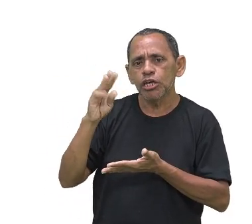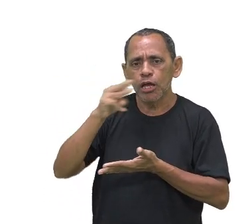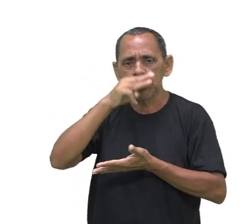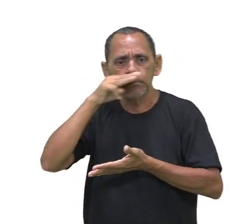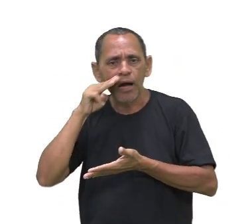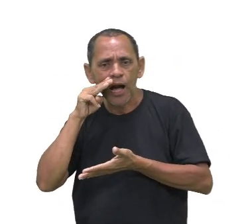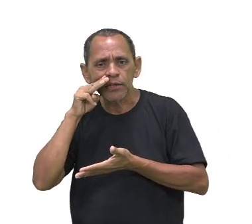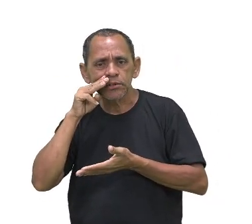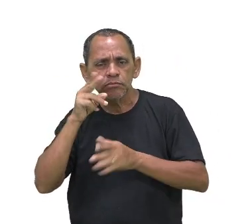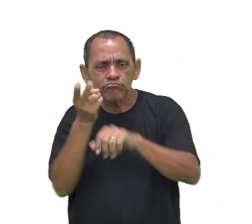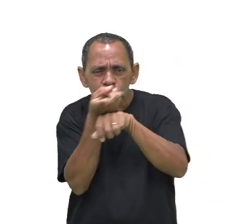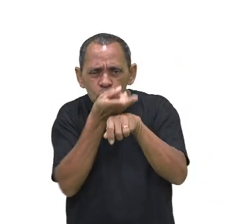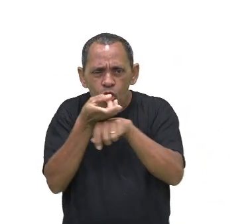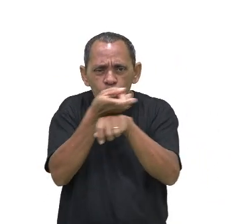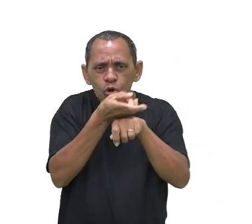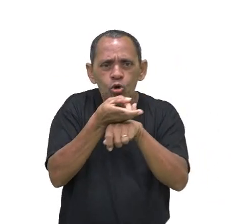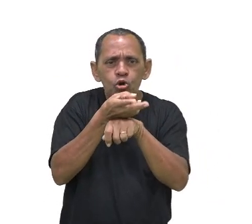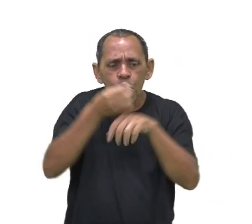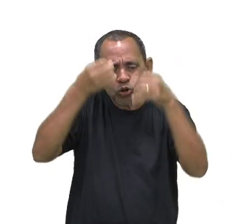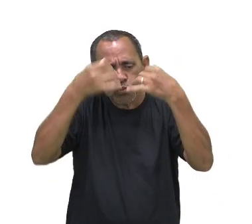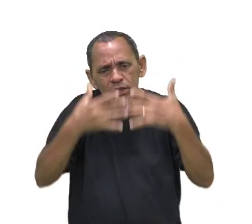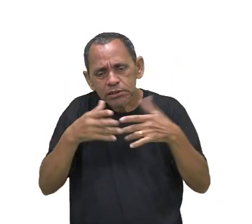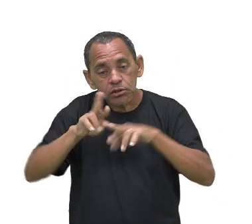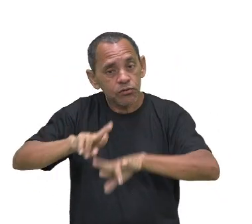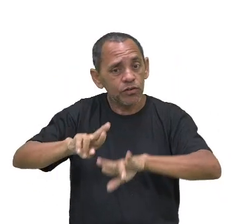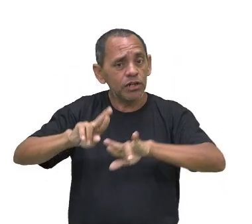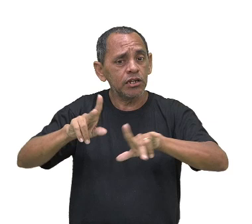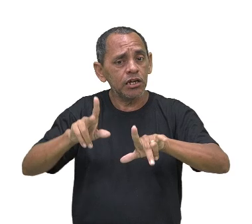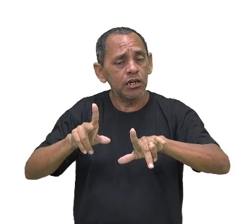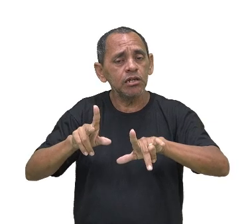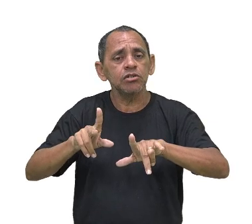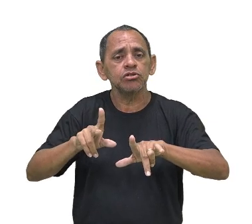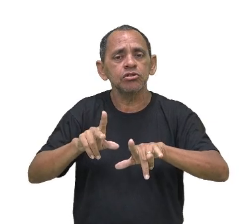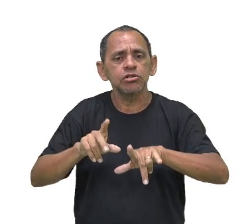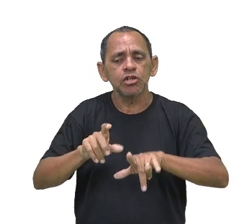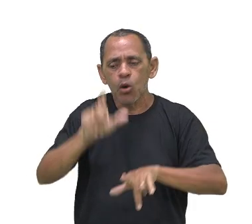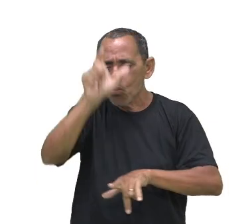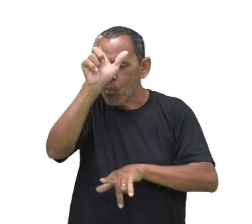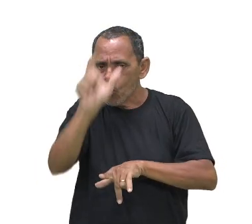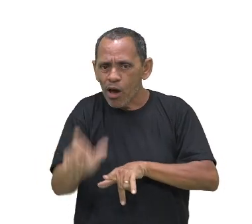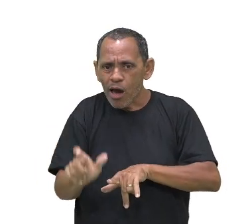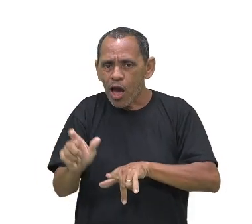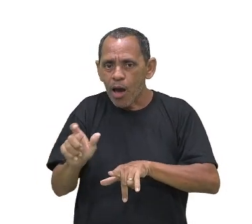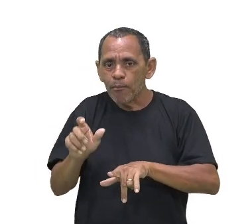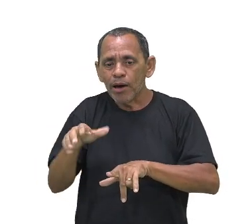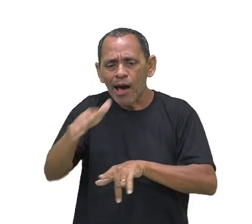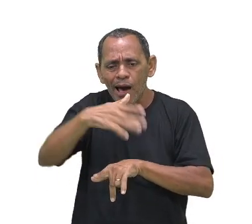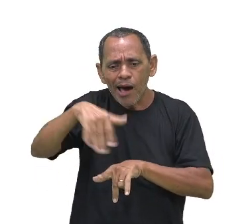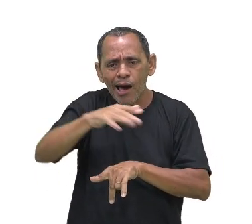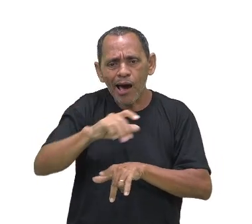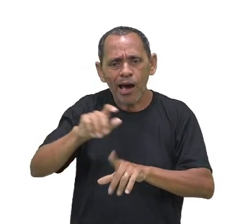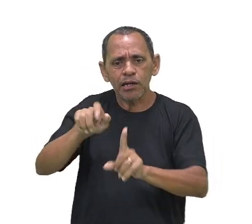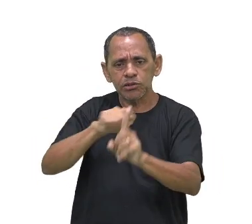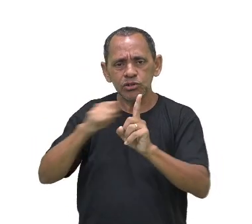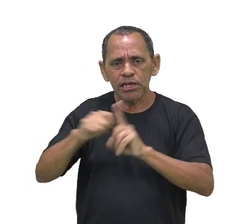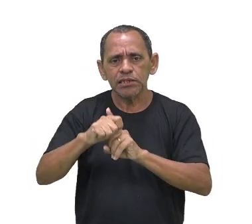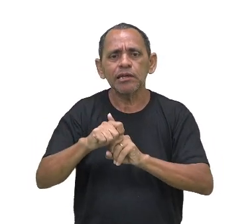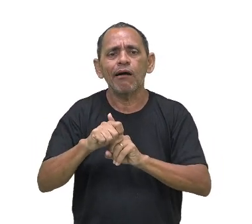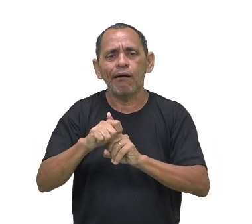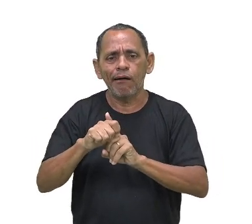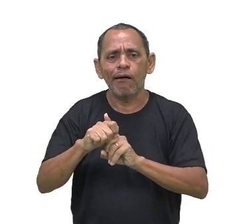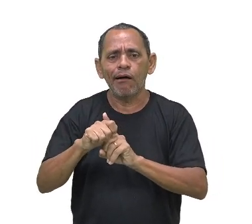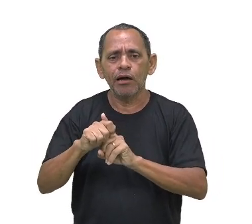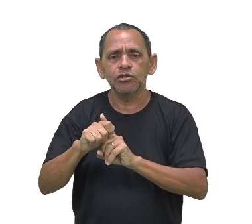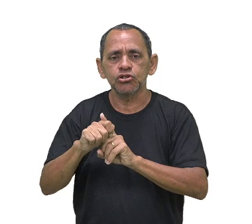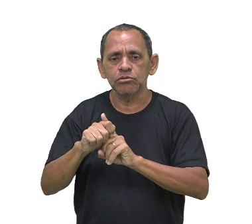explicação diferenciada da sociedade colonial brasileira. A partir desta análise, da